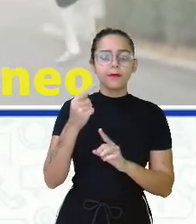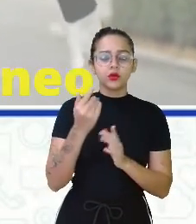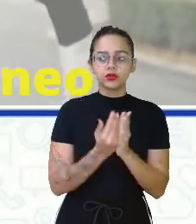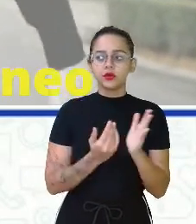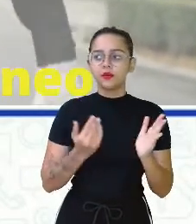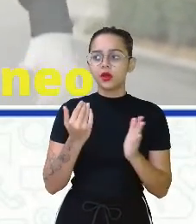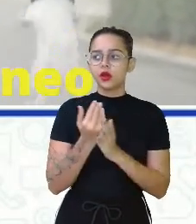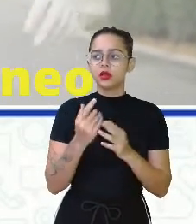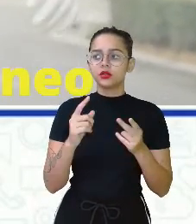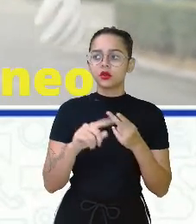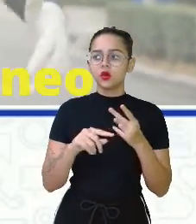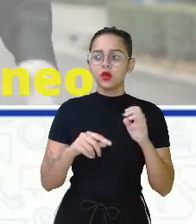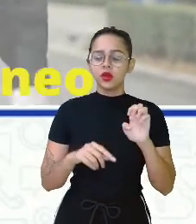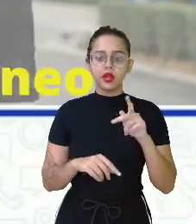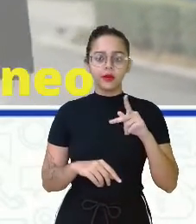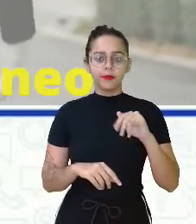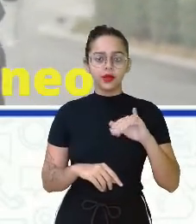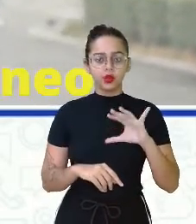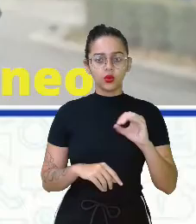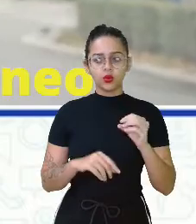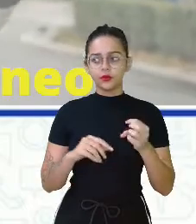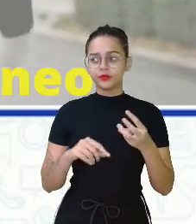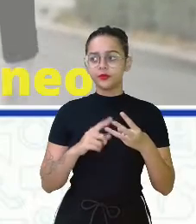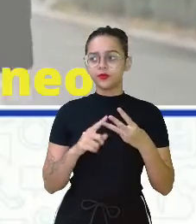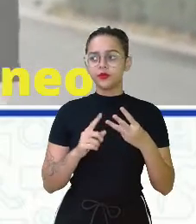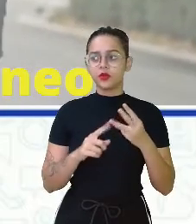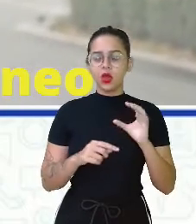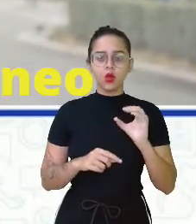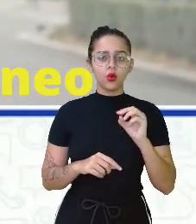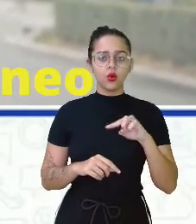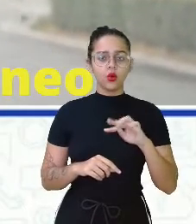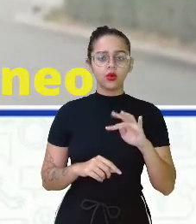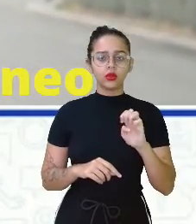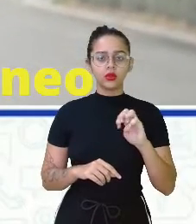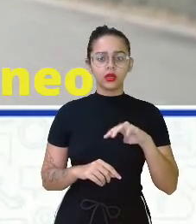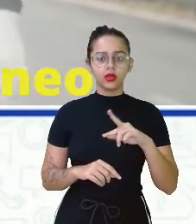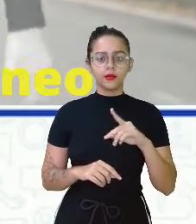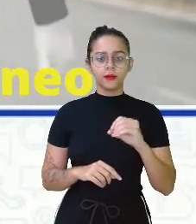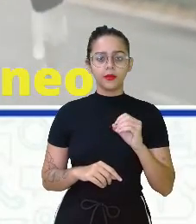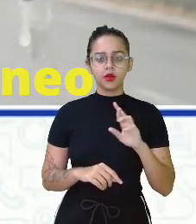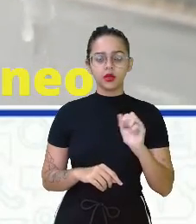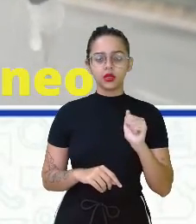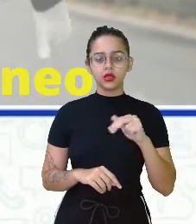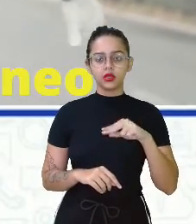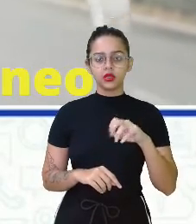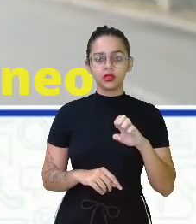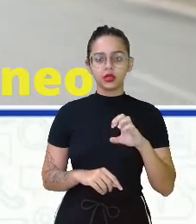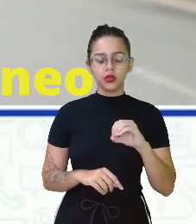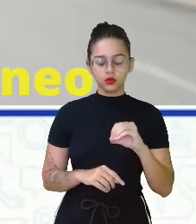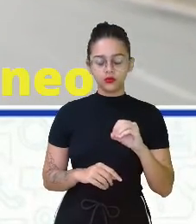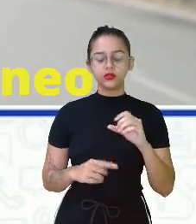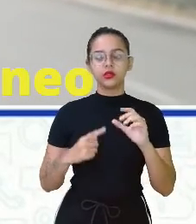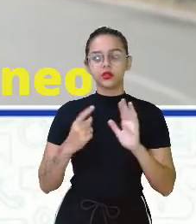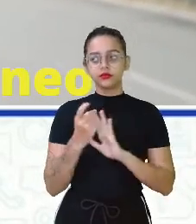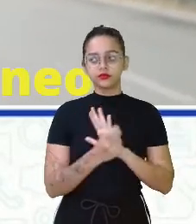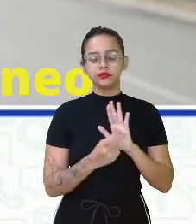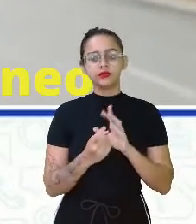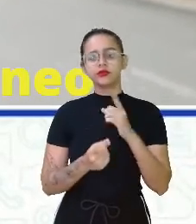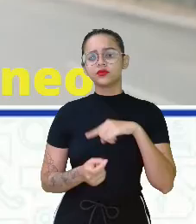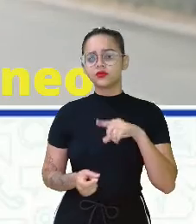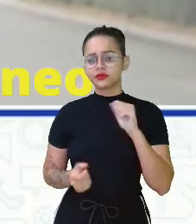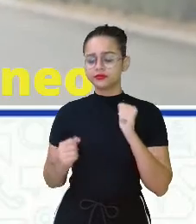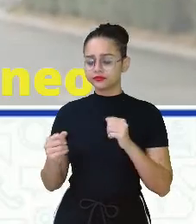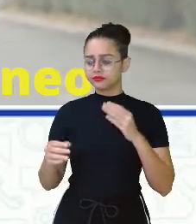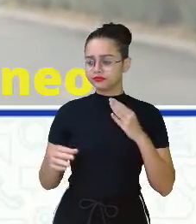teatro contemporâneo. Tem aí um QR Code, que com esse QR Code vocês podem acessar a aula da